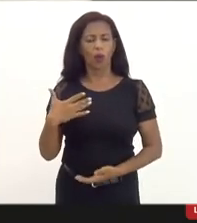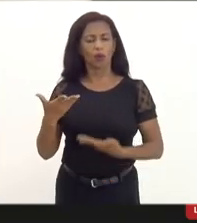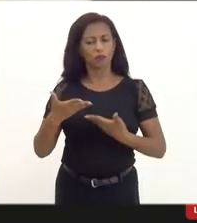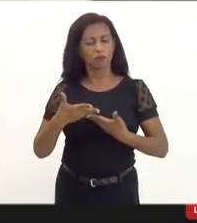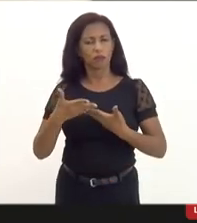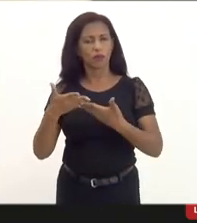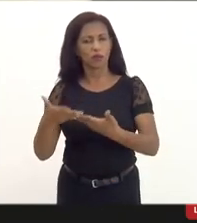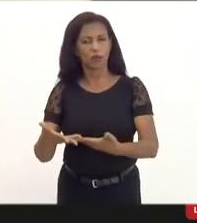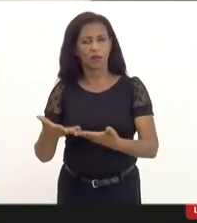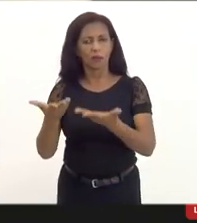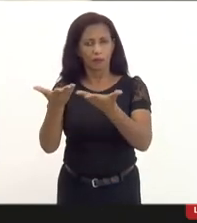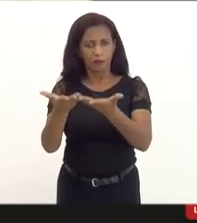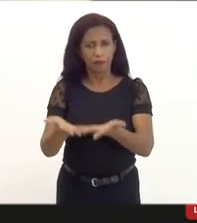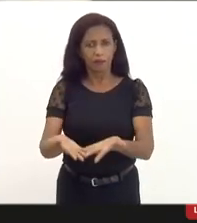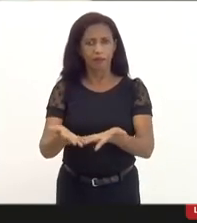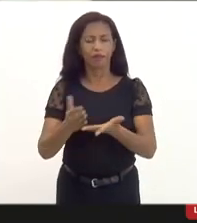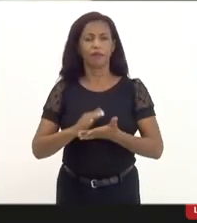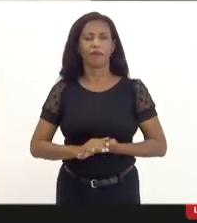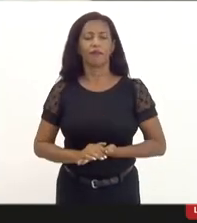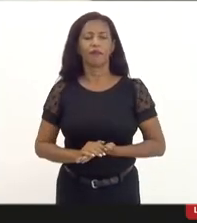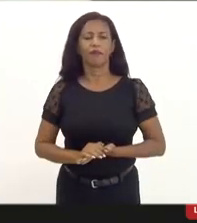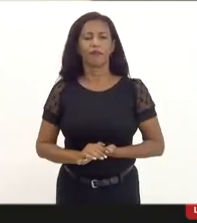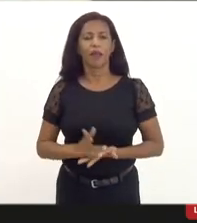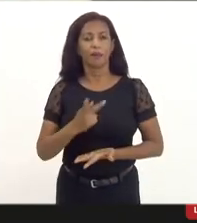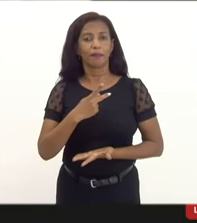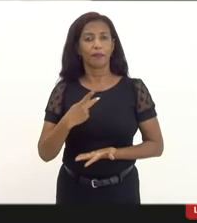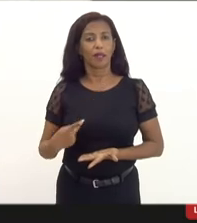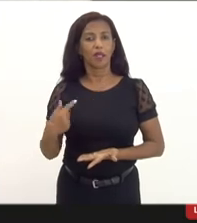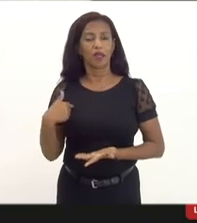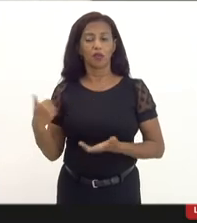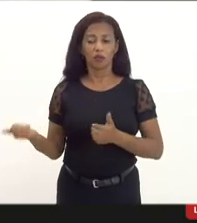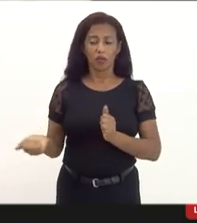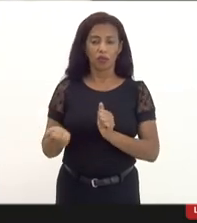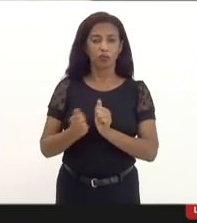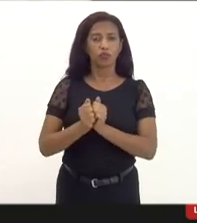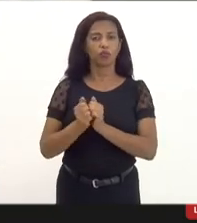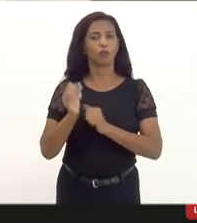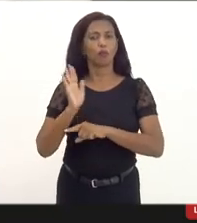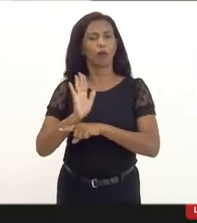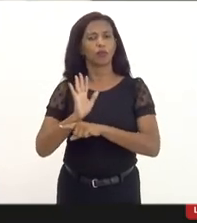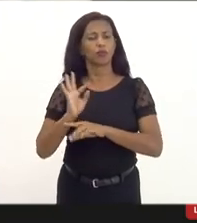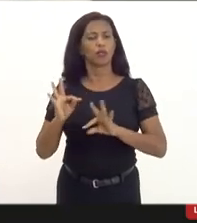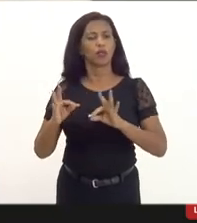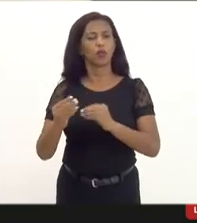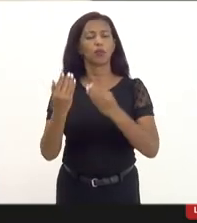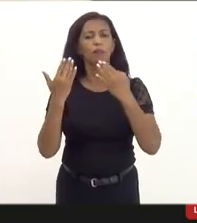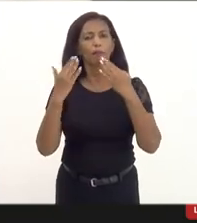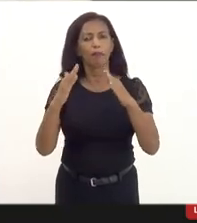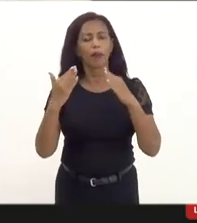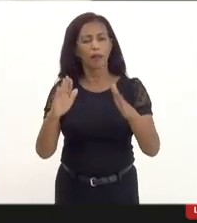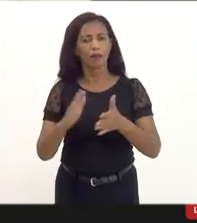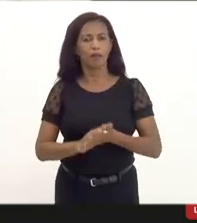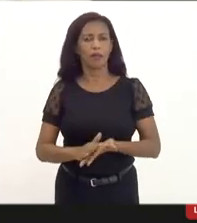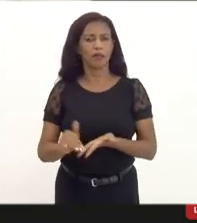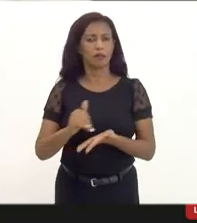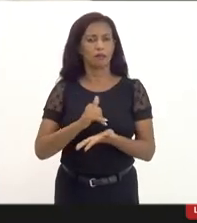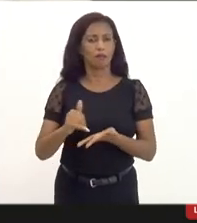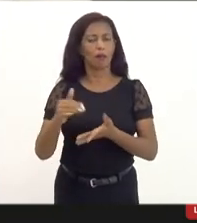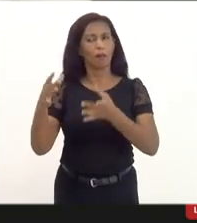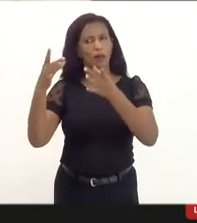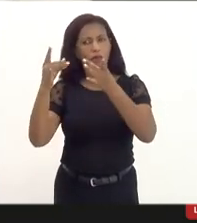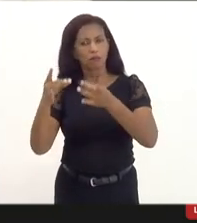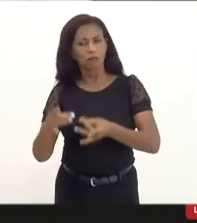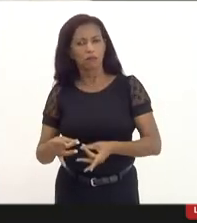tecido faculdade sua excelência América Horizonte estará presente para ajudar YouTube Parabéns secretário pelas